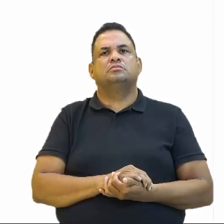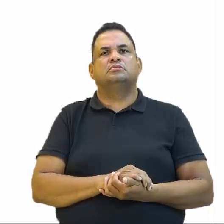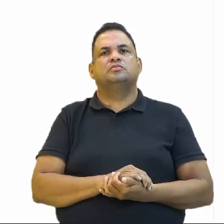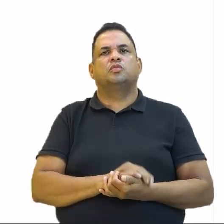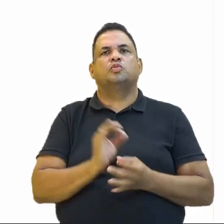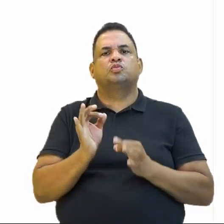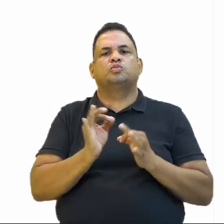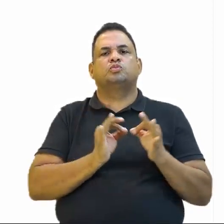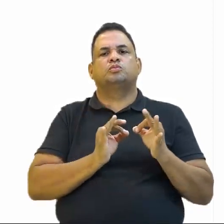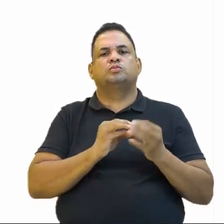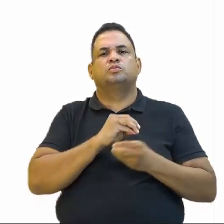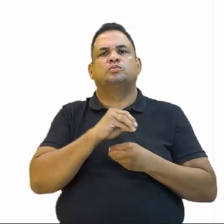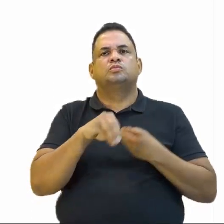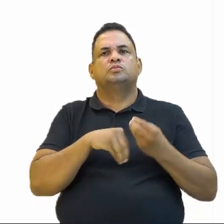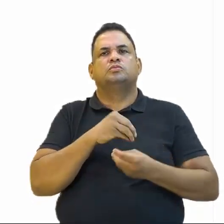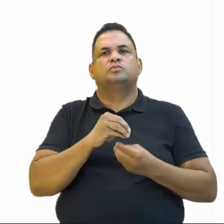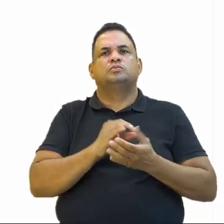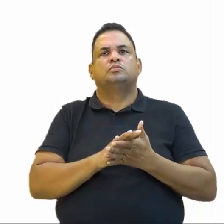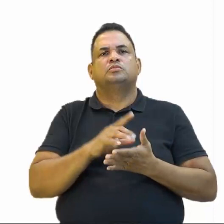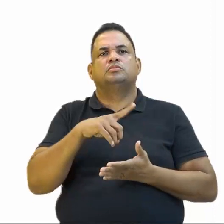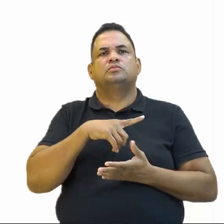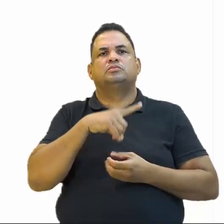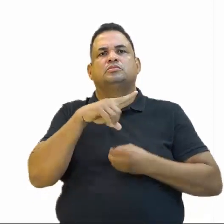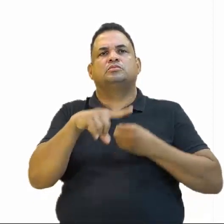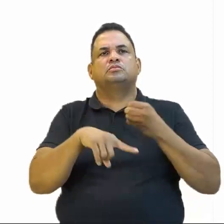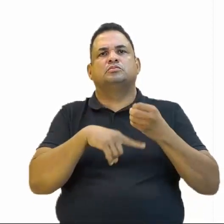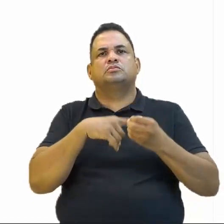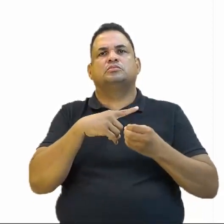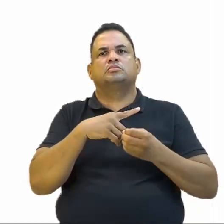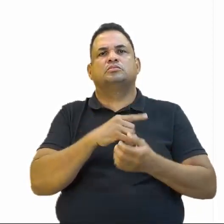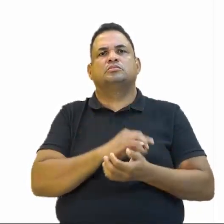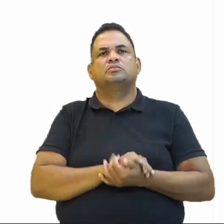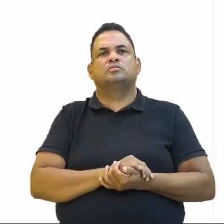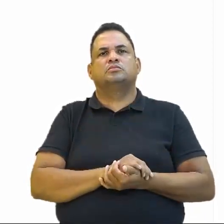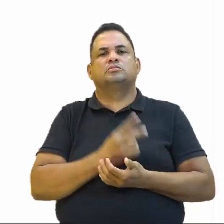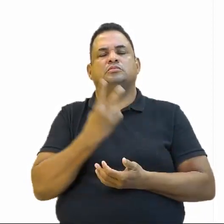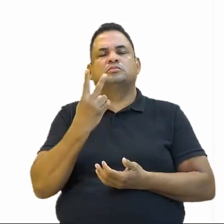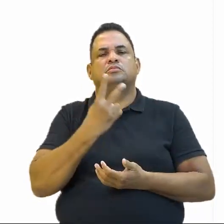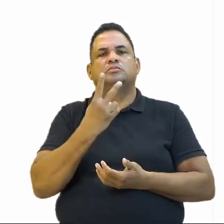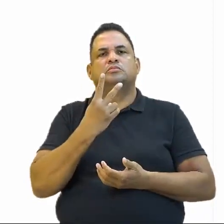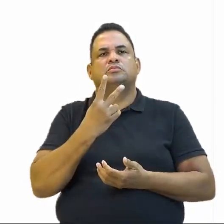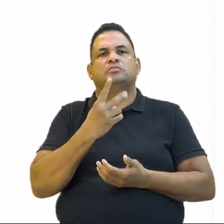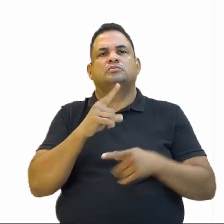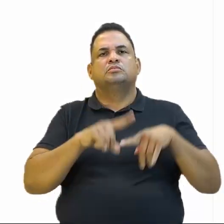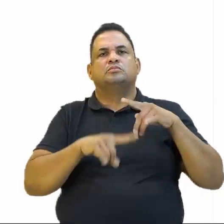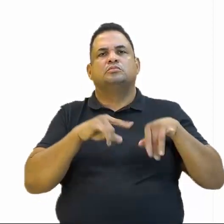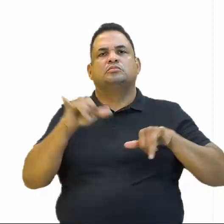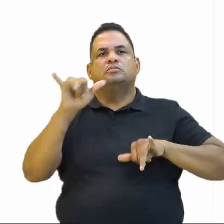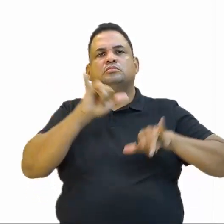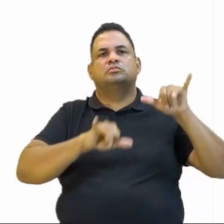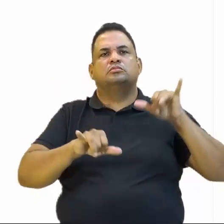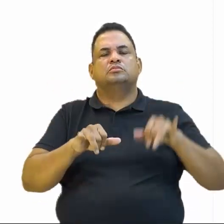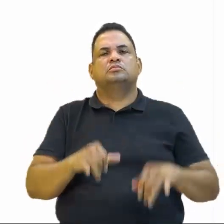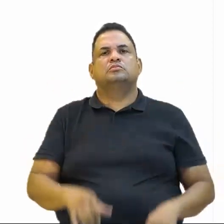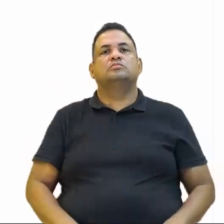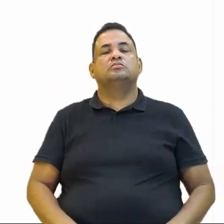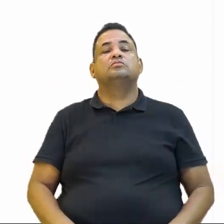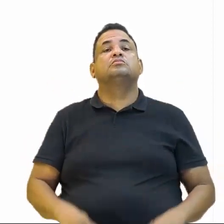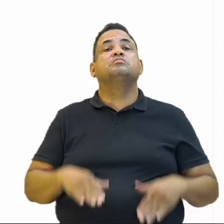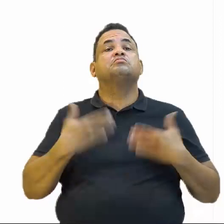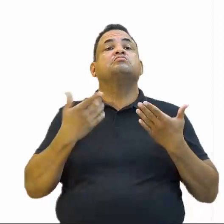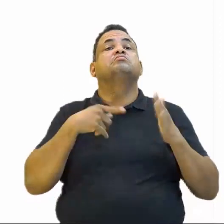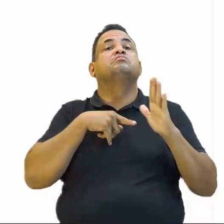composto formado por apenas 2 elementos químicos é o... E aí ele